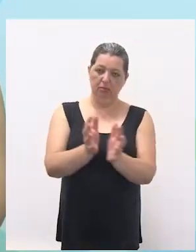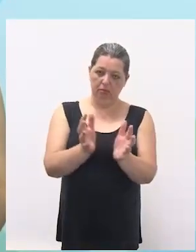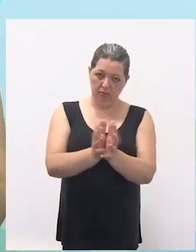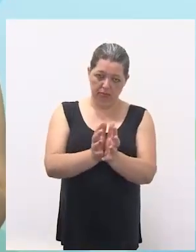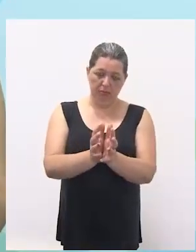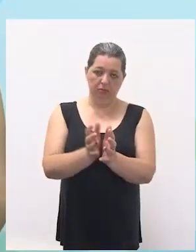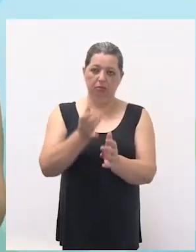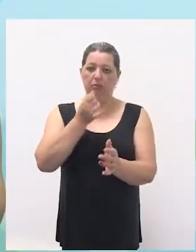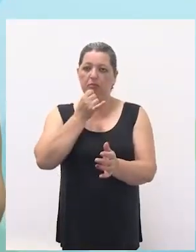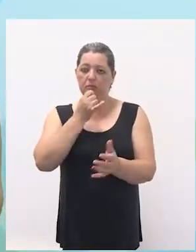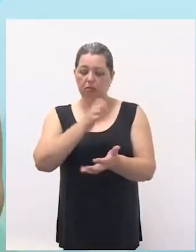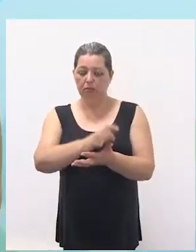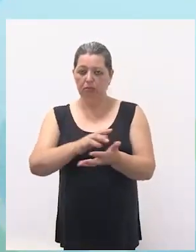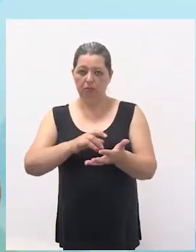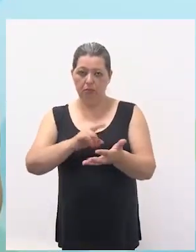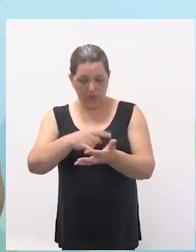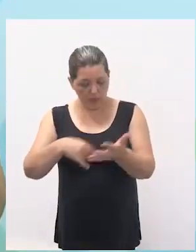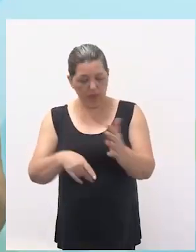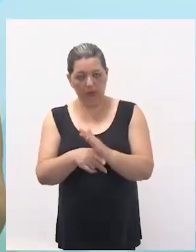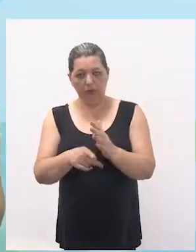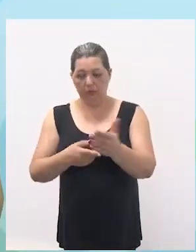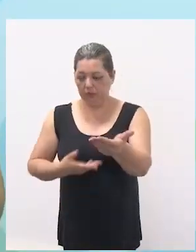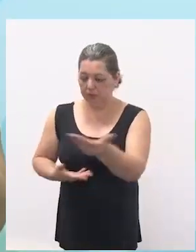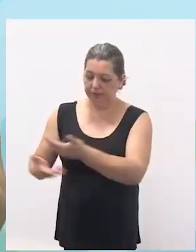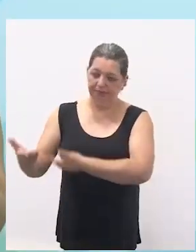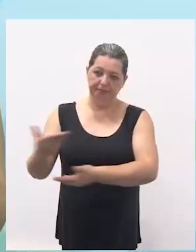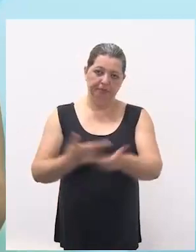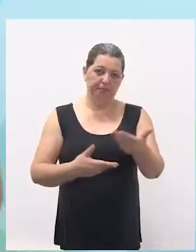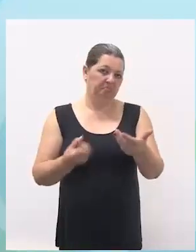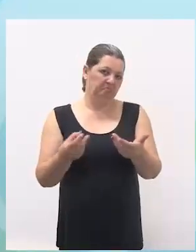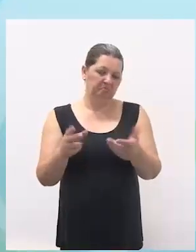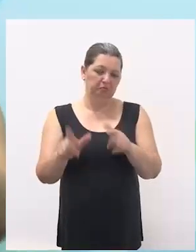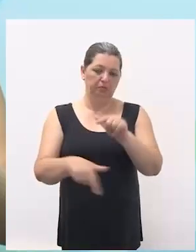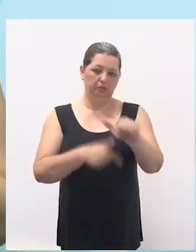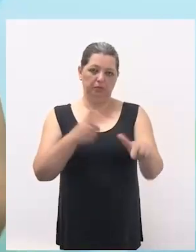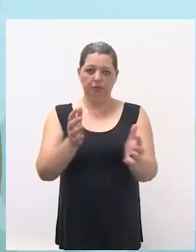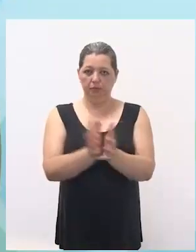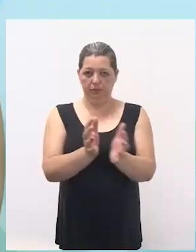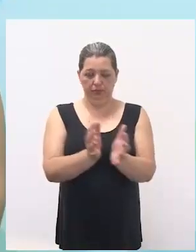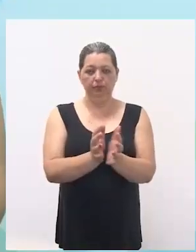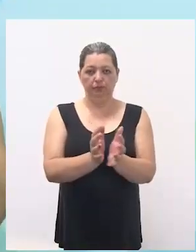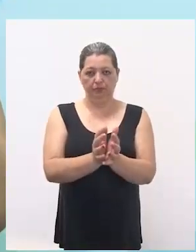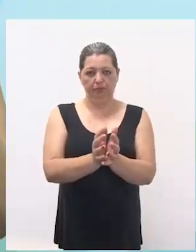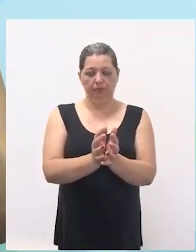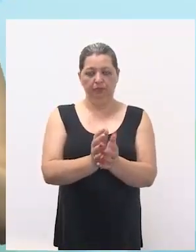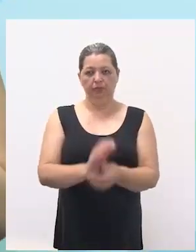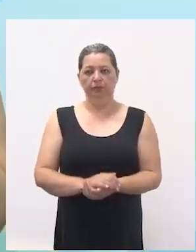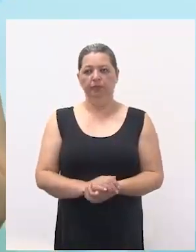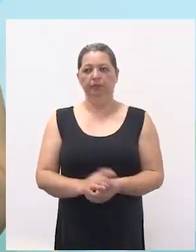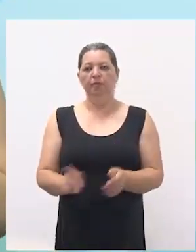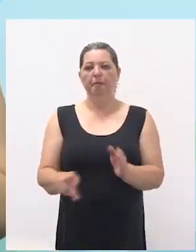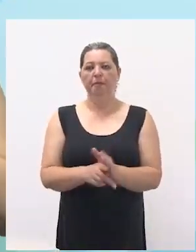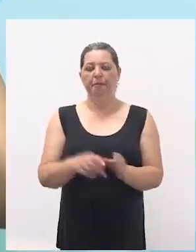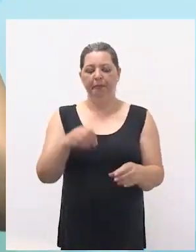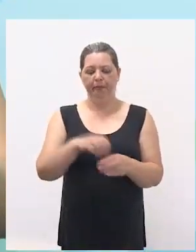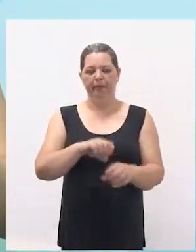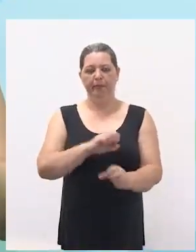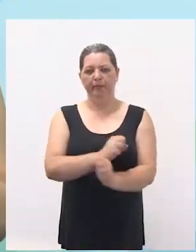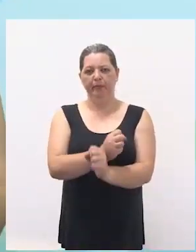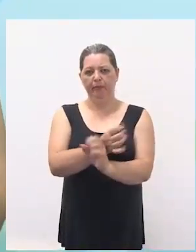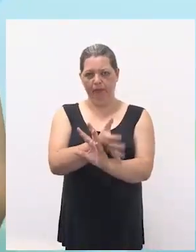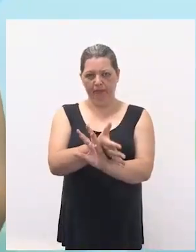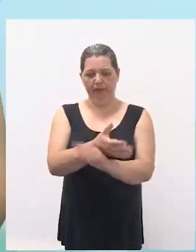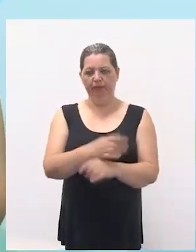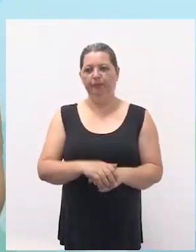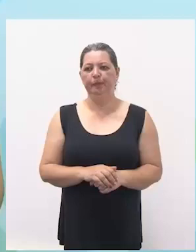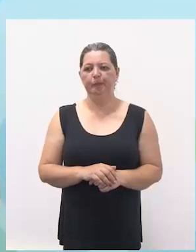um documento compartilhado, né, um trabalho em grupo, enfim, ou uma coisa interdisciplinar, e aí a gente coloca o link